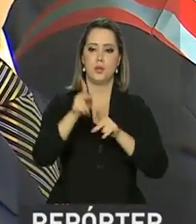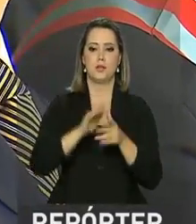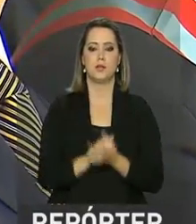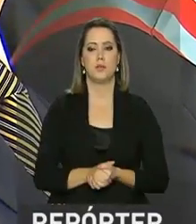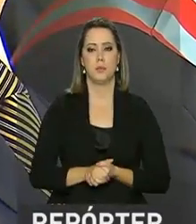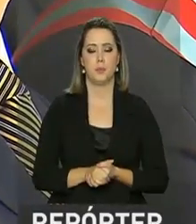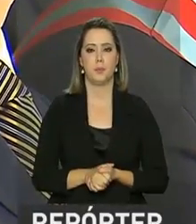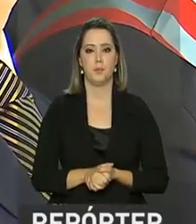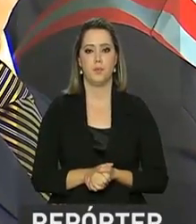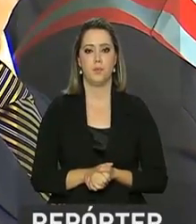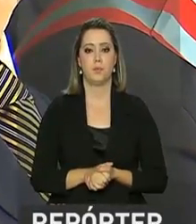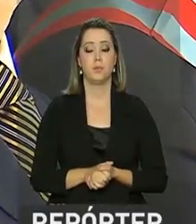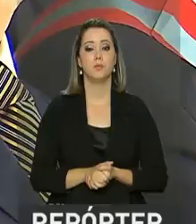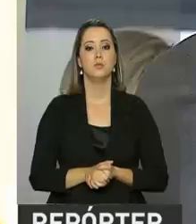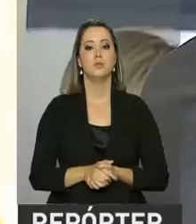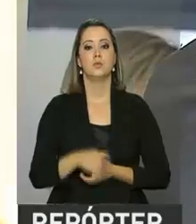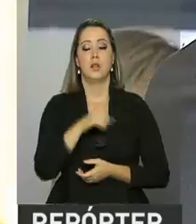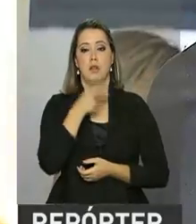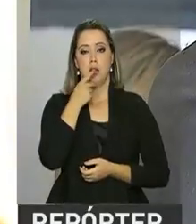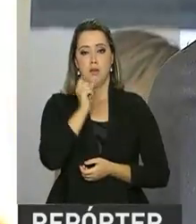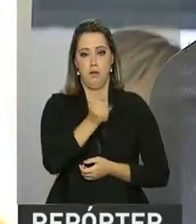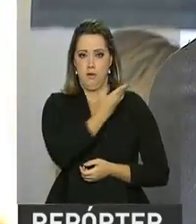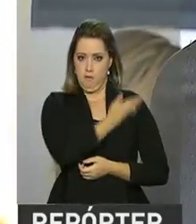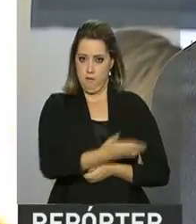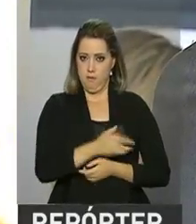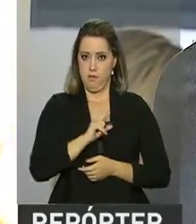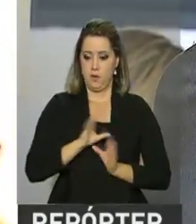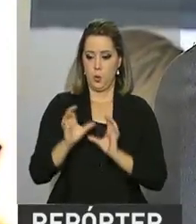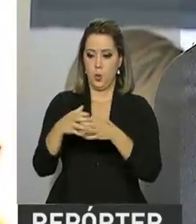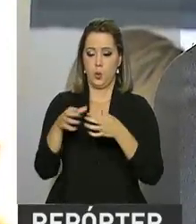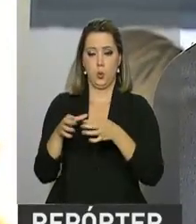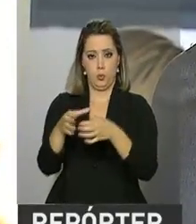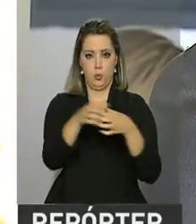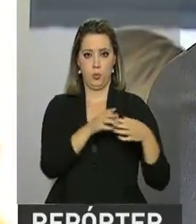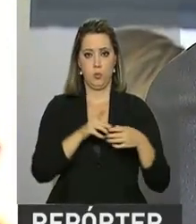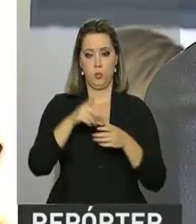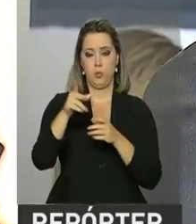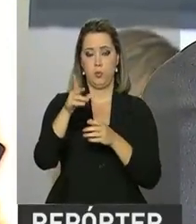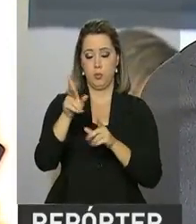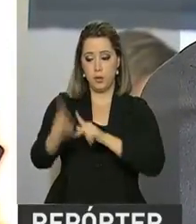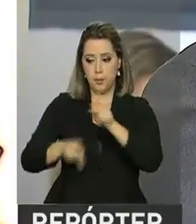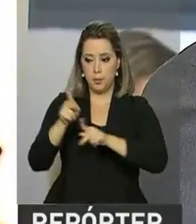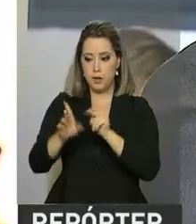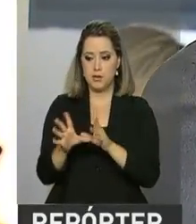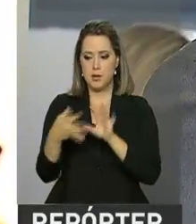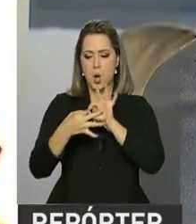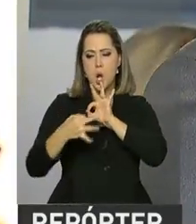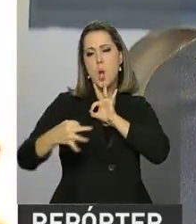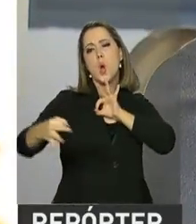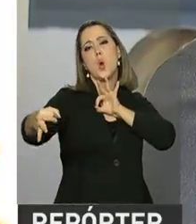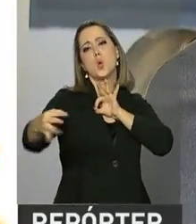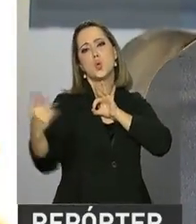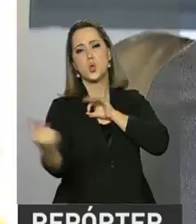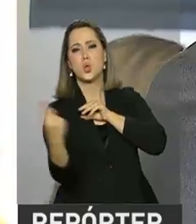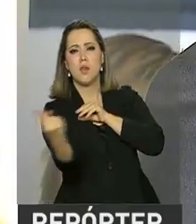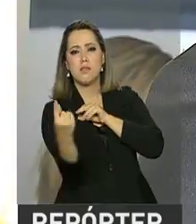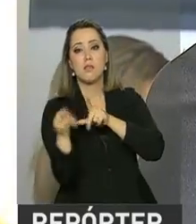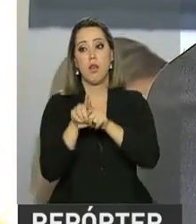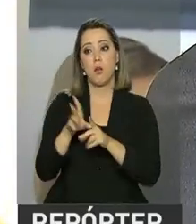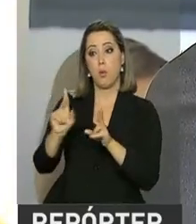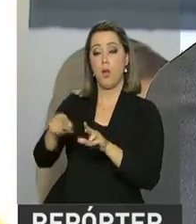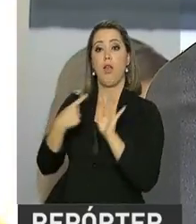tantos brasileiros em comunidades isoladas os marinheiros e os Fuzileiros Navais são a imagem